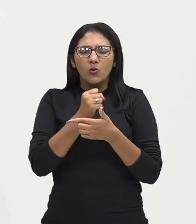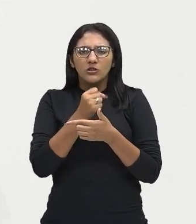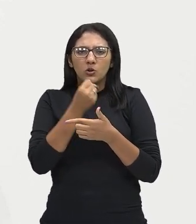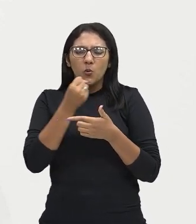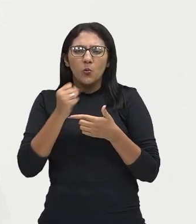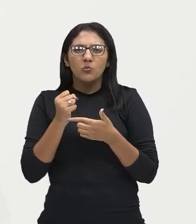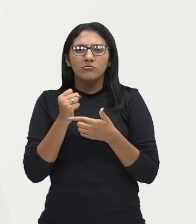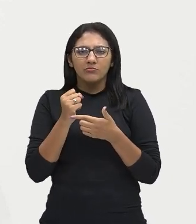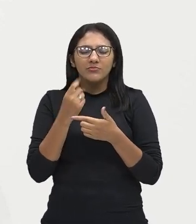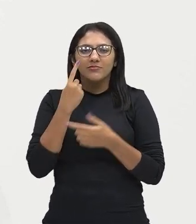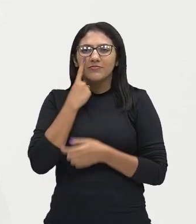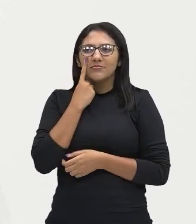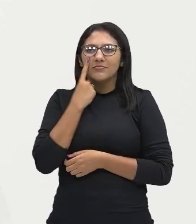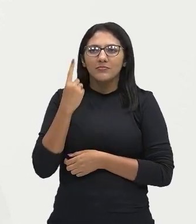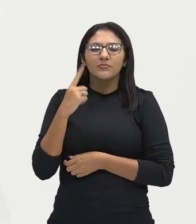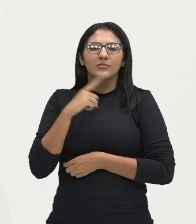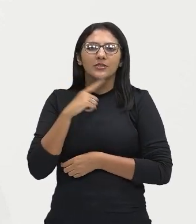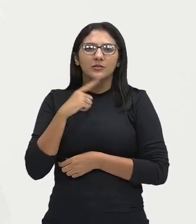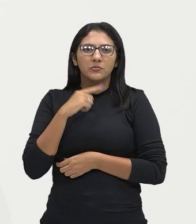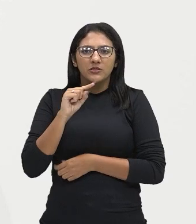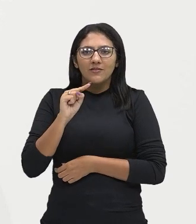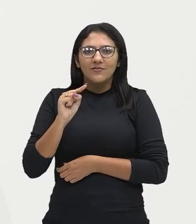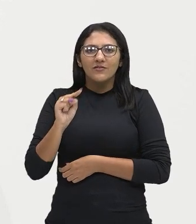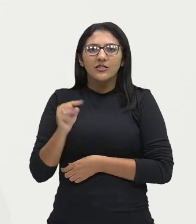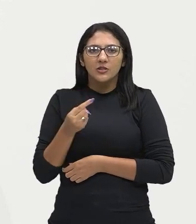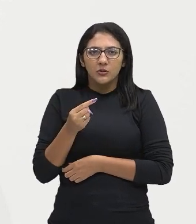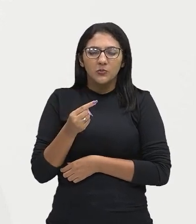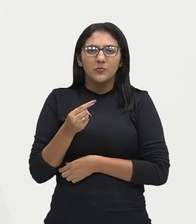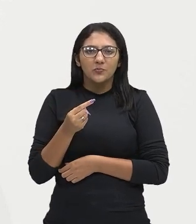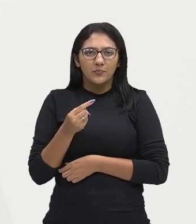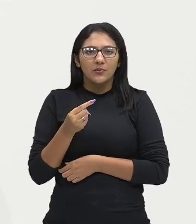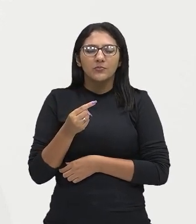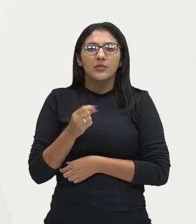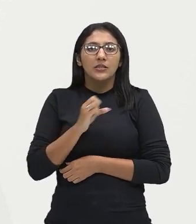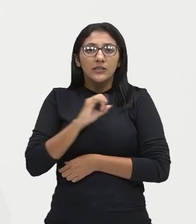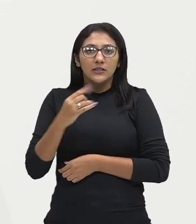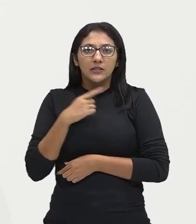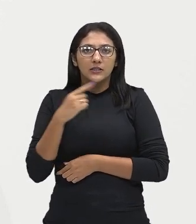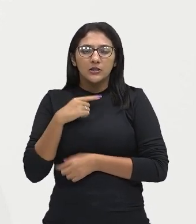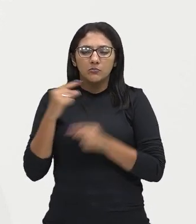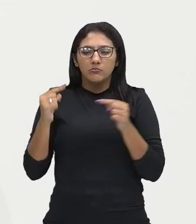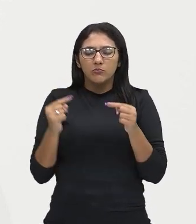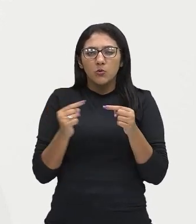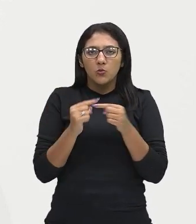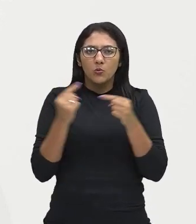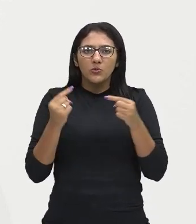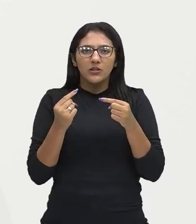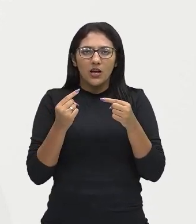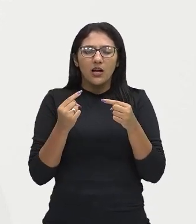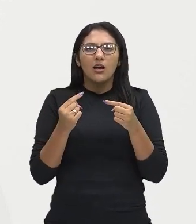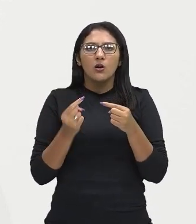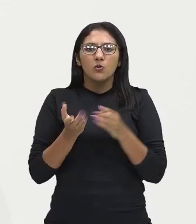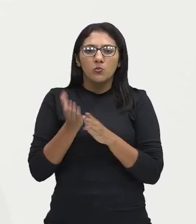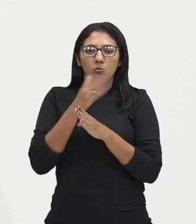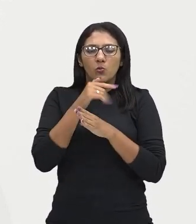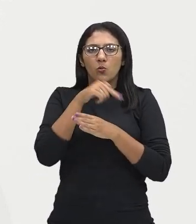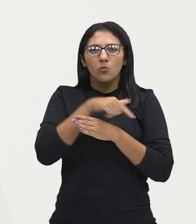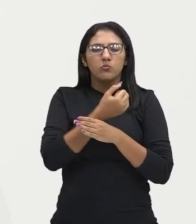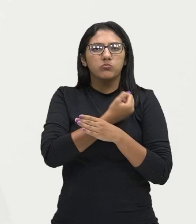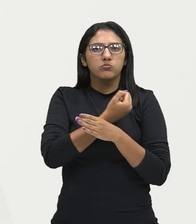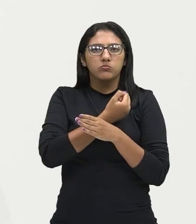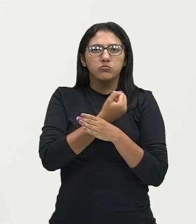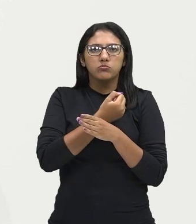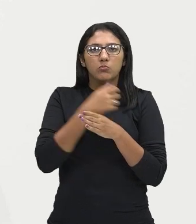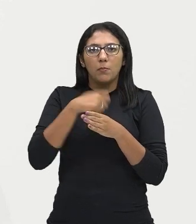Perceba que aqui existe uma vírgula, tá bom? E para que tenha a mesma quantidade de números